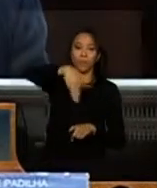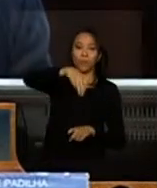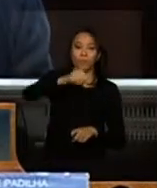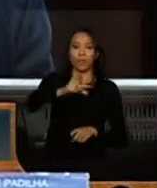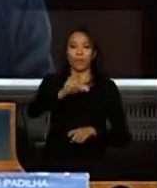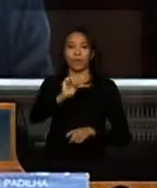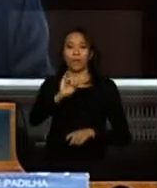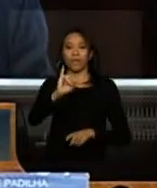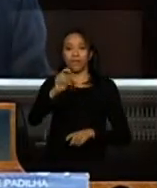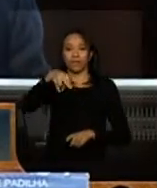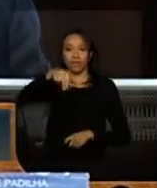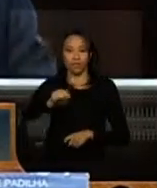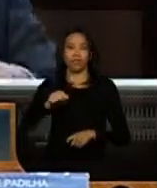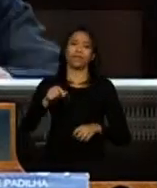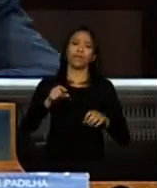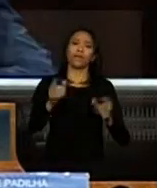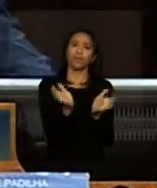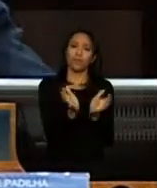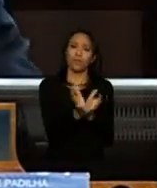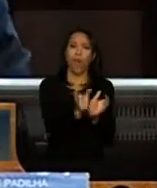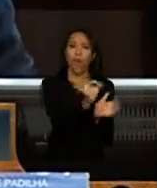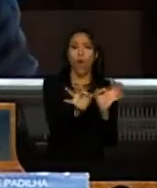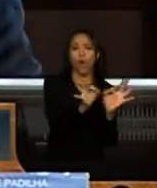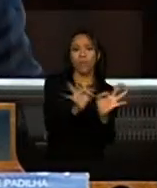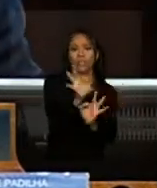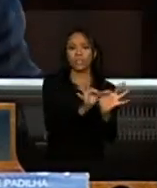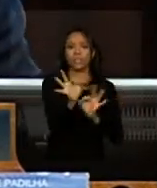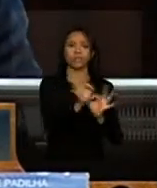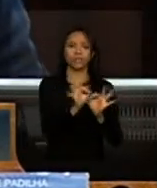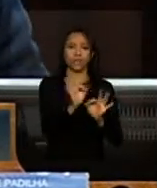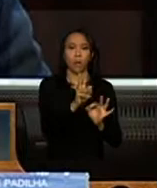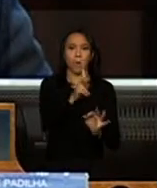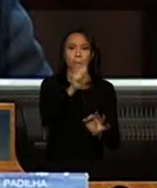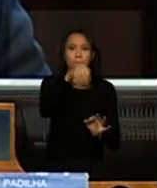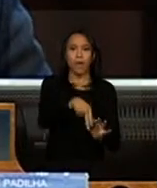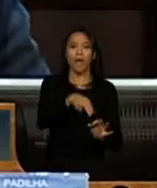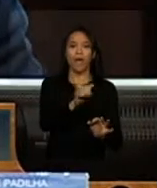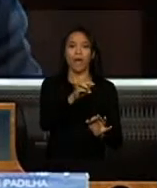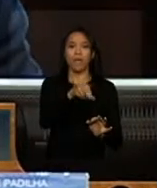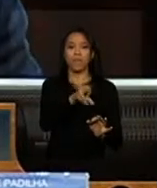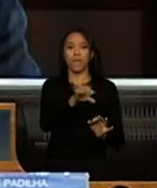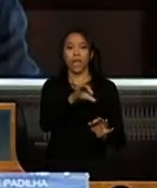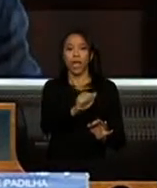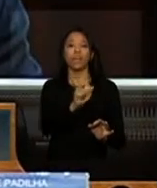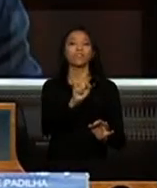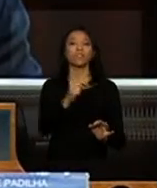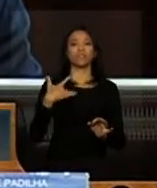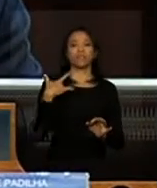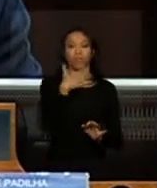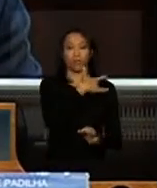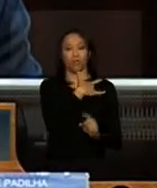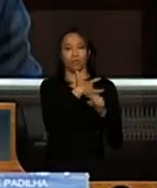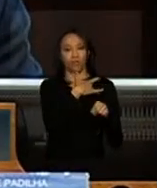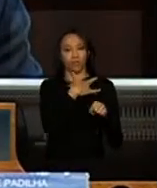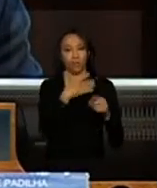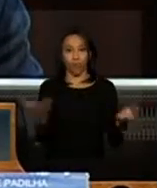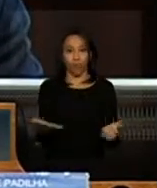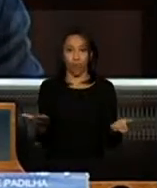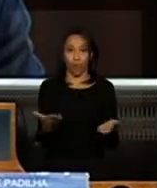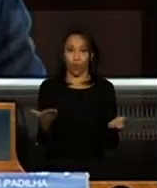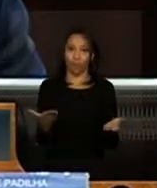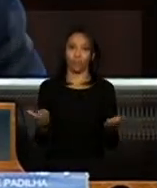Organização Pan-Americana de Saúde, não só pelas ações de cooperação, por sediar essa